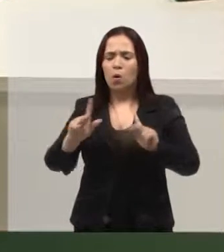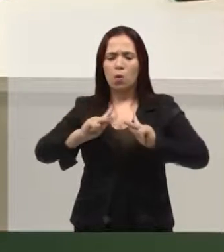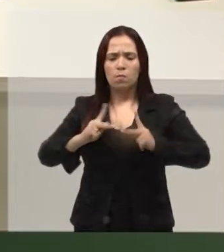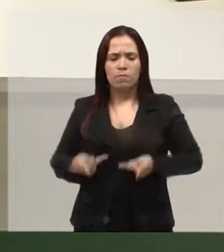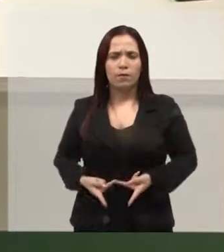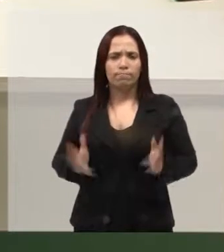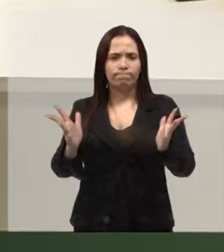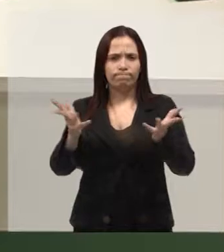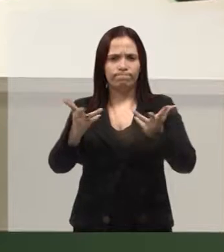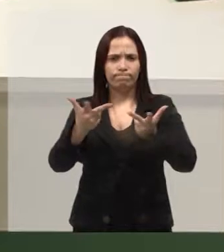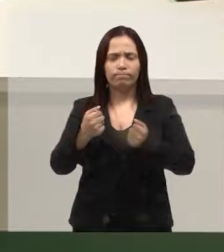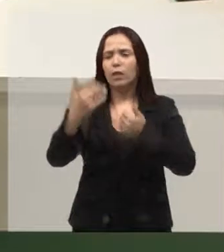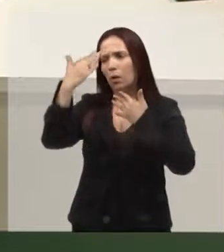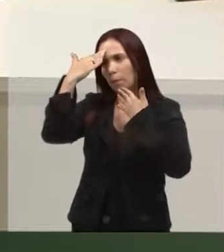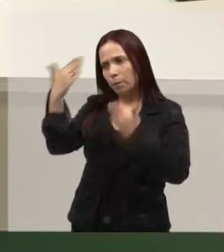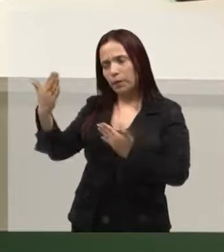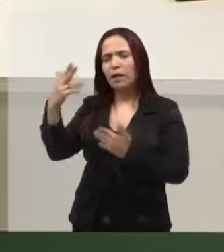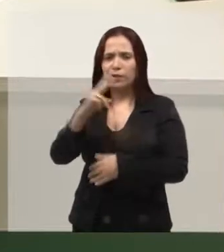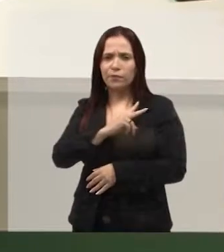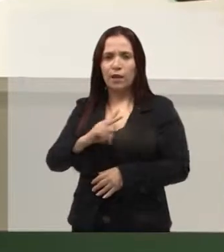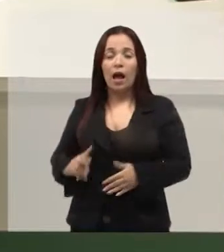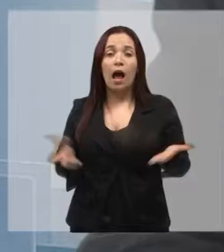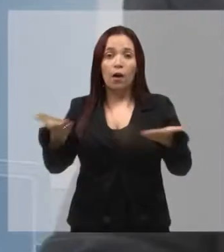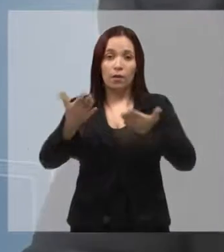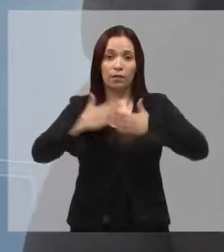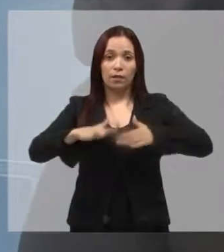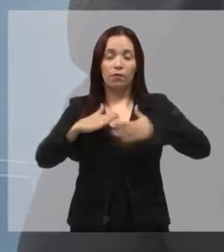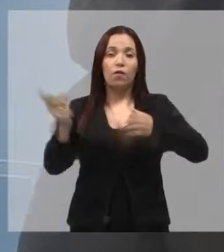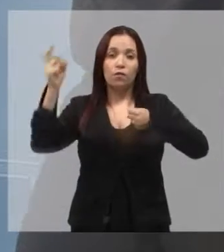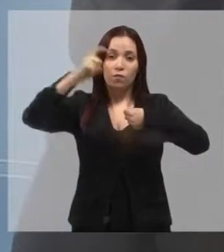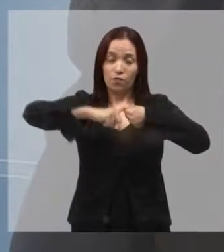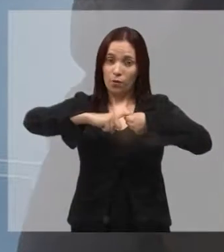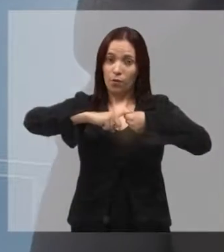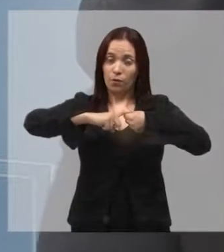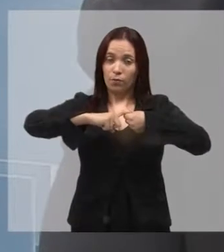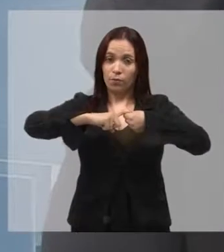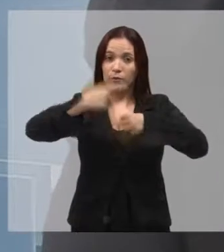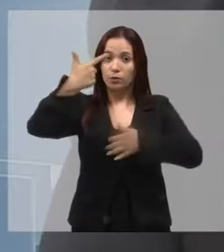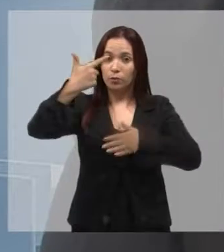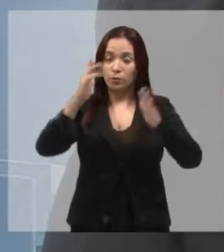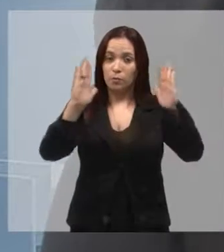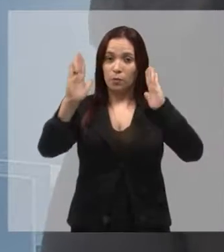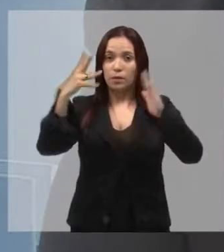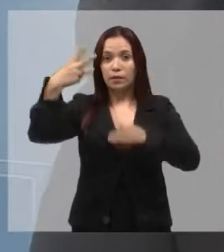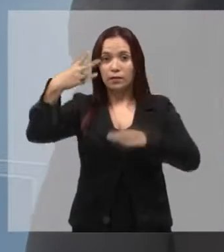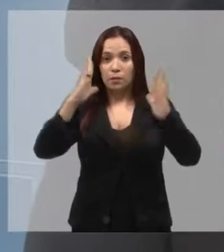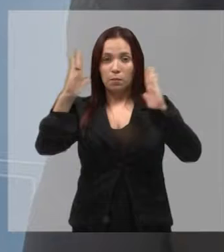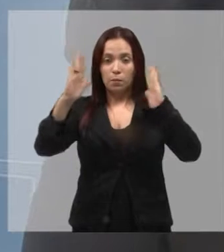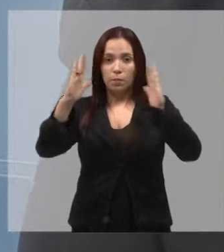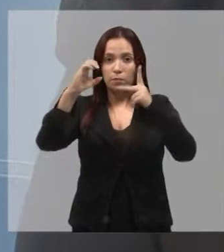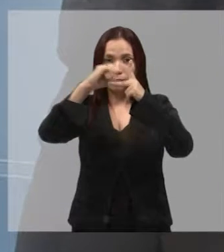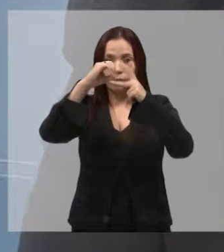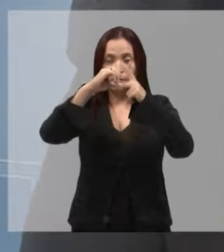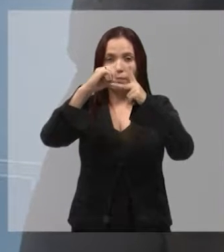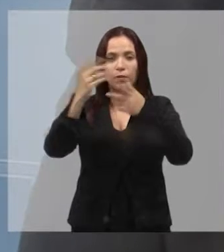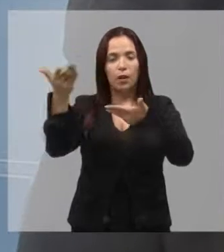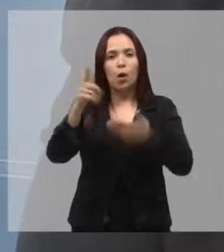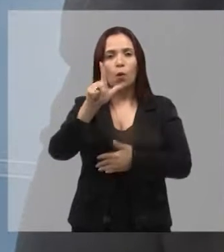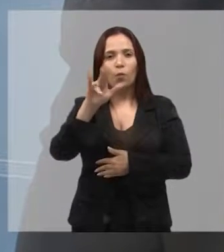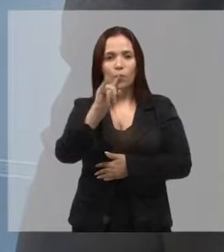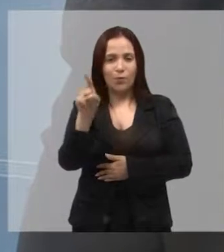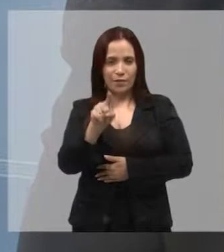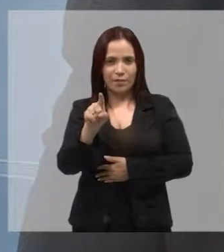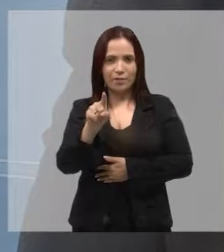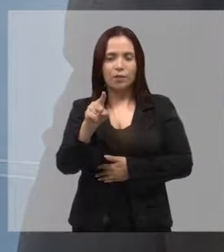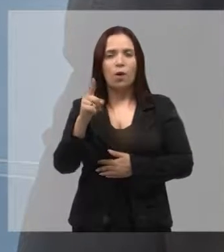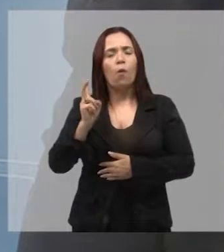irmão. Obrigado, vereador. Muito obrigado. Obrigado. A gente vai para um rápido intervalo e volta já já o segundo e o terceiro bloco do programa Pela Ordem, já com o meu companheiro Luiz Cláudio